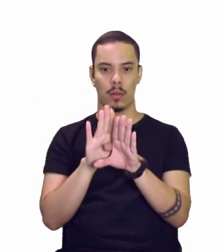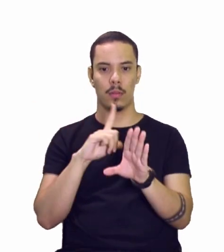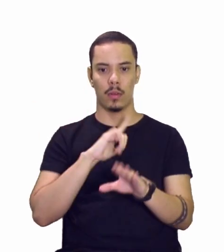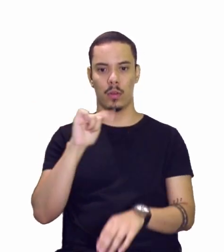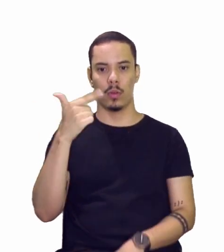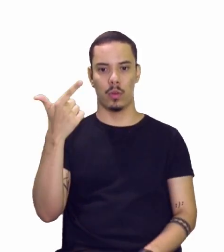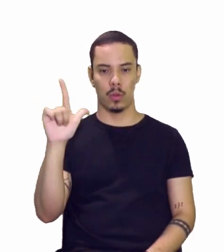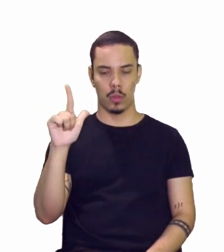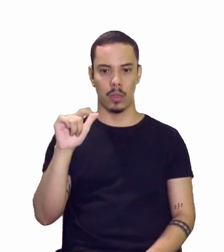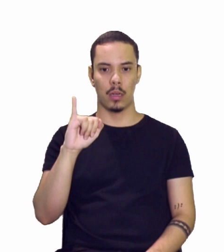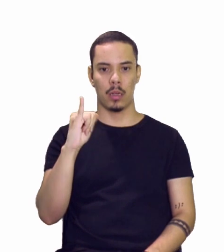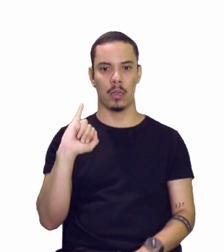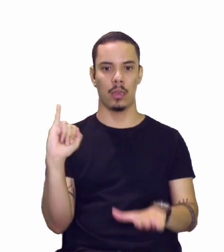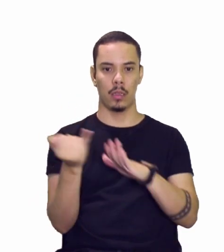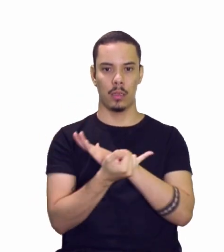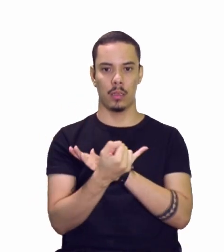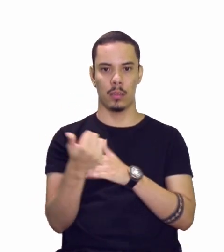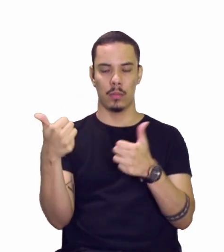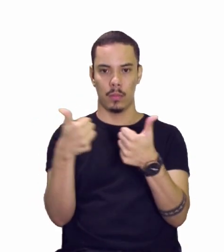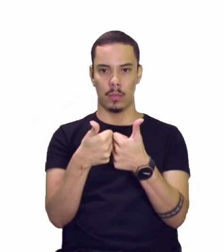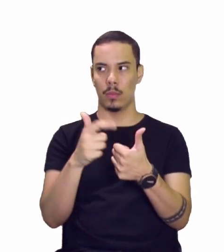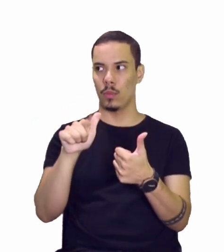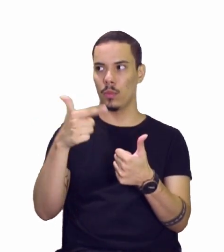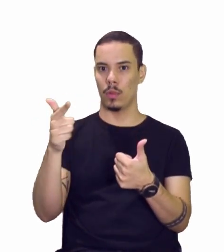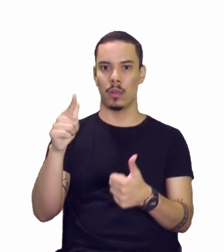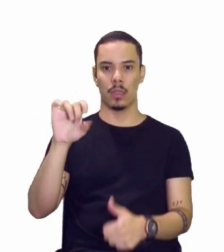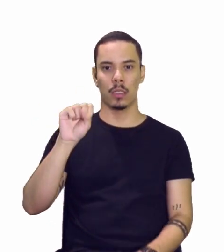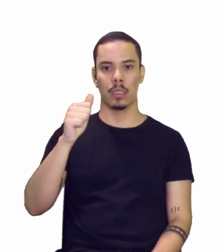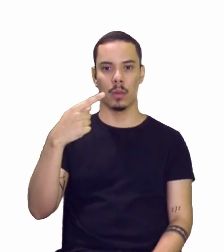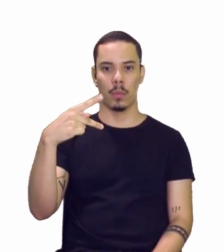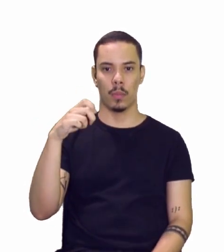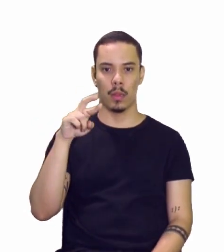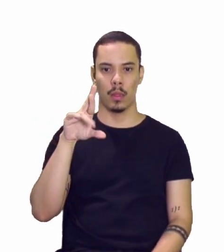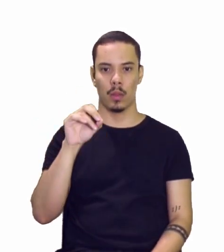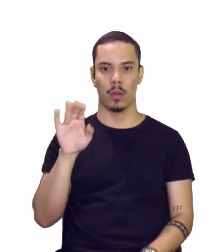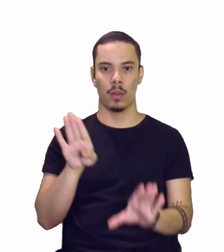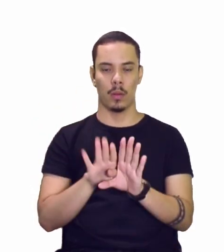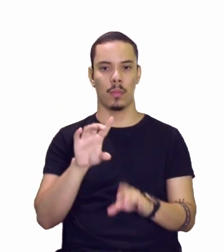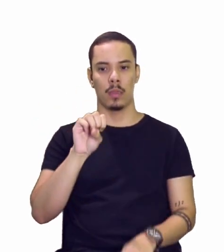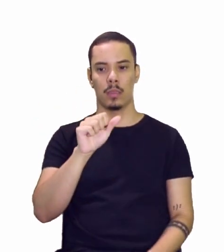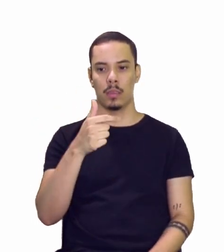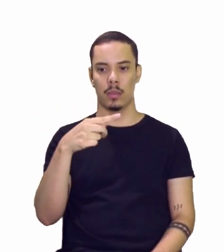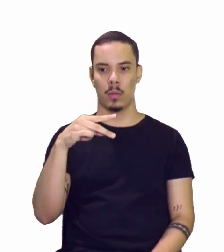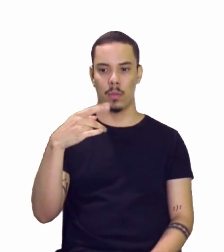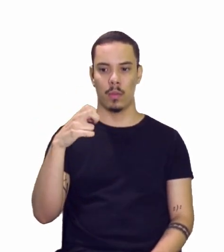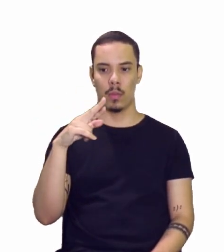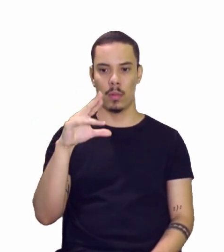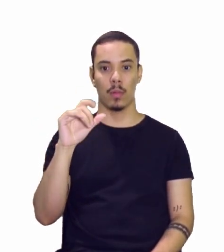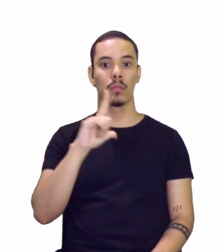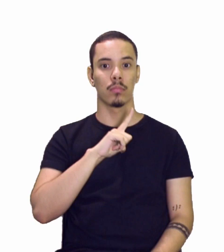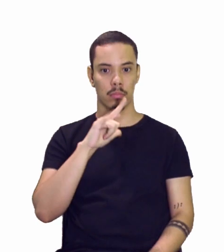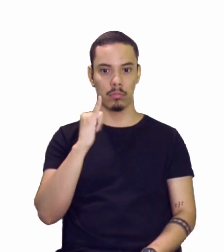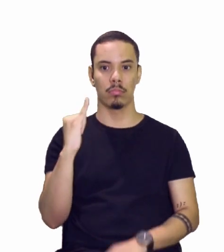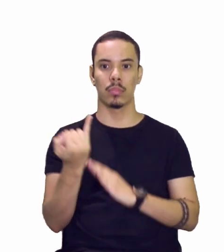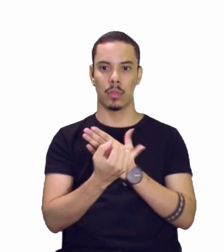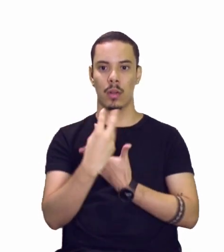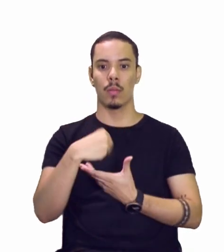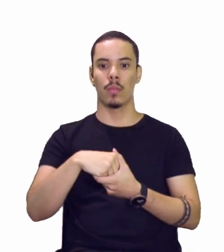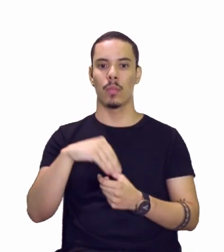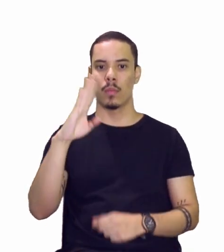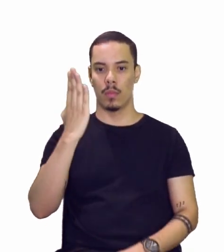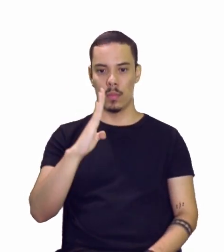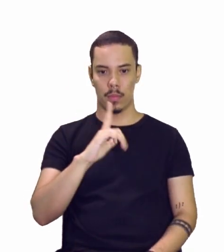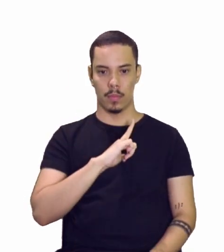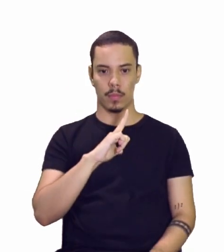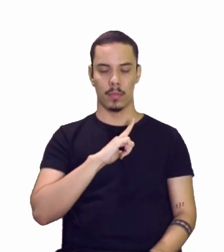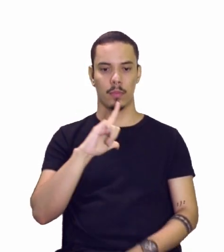Martins Vaz, e aqui Penedo de São Pedro e São Paulo. São ilhas brasileiras, estão no fuso horário 2, ou seja, 30 graus